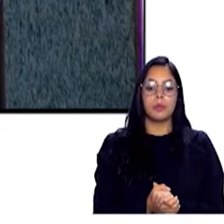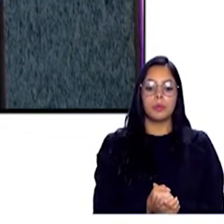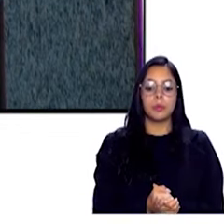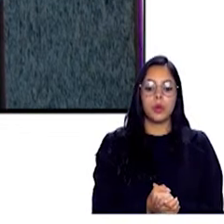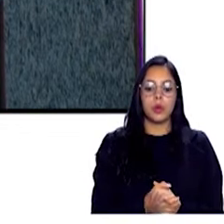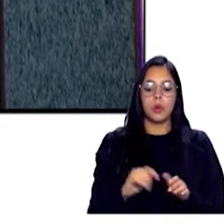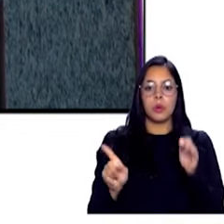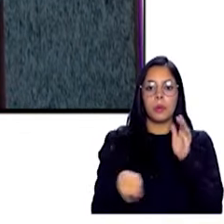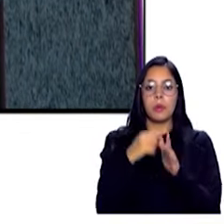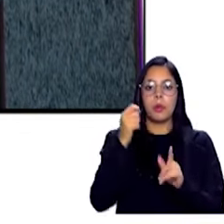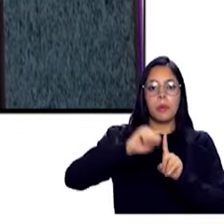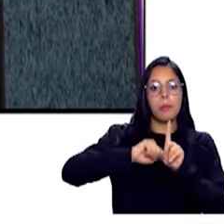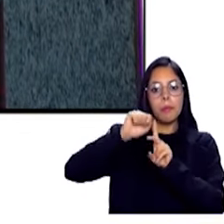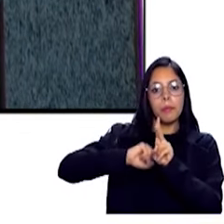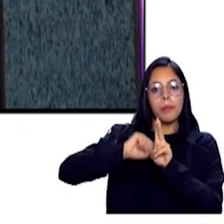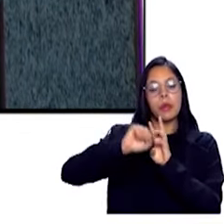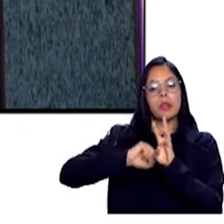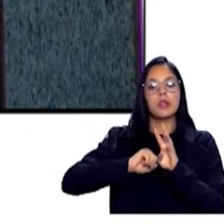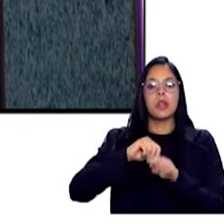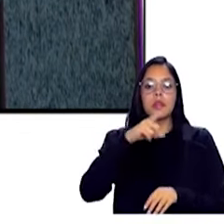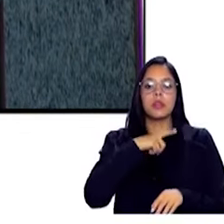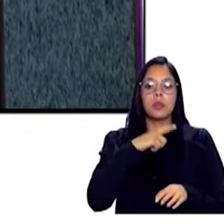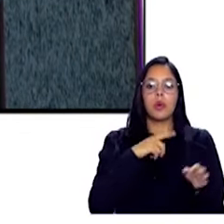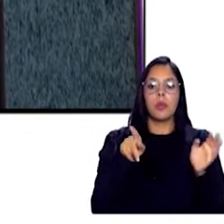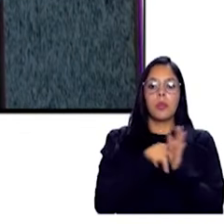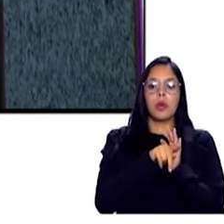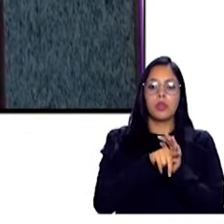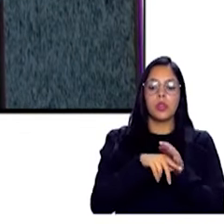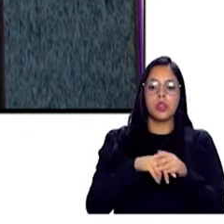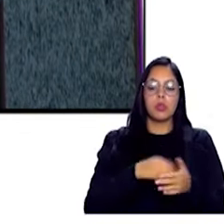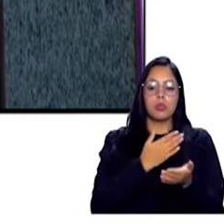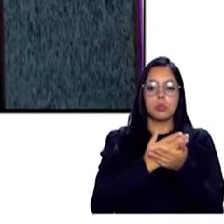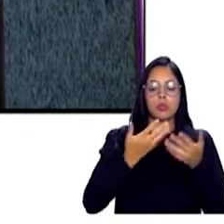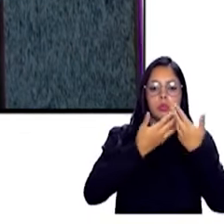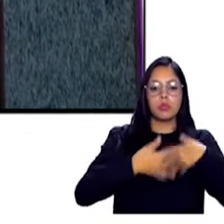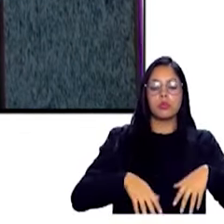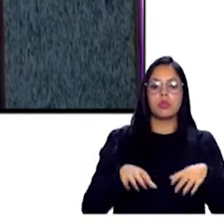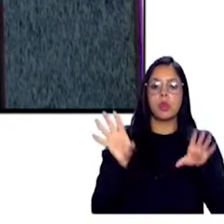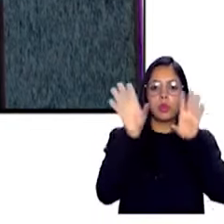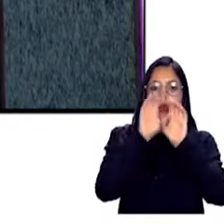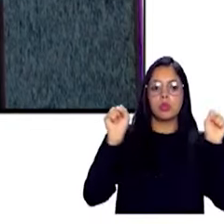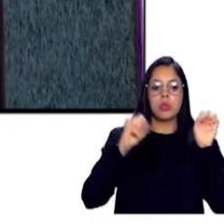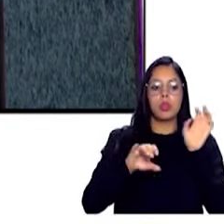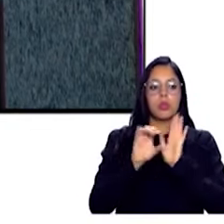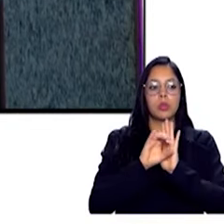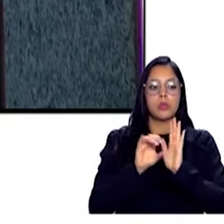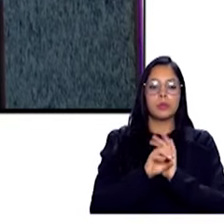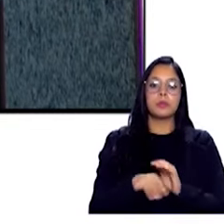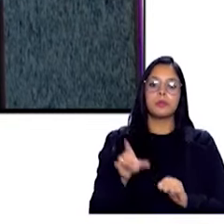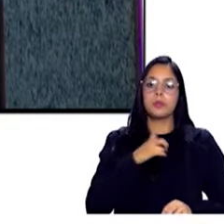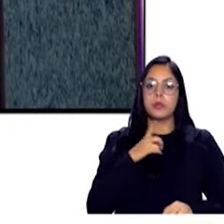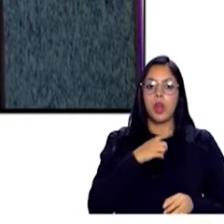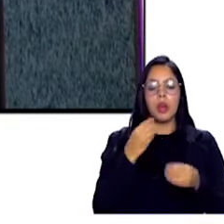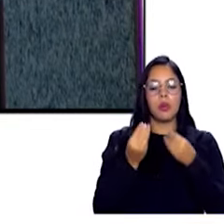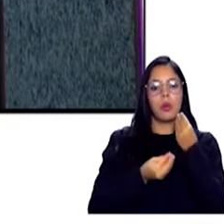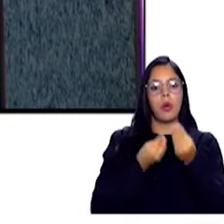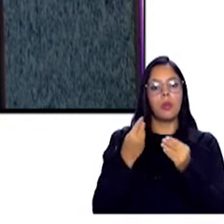meses de funcionamento da corte constitucional se estabelece ali a ideia de interpretação